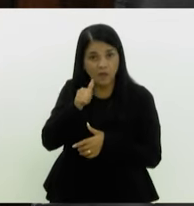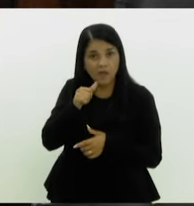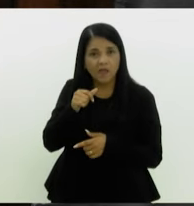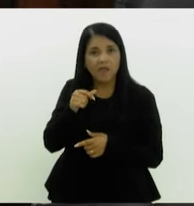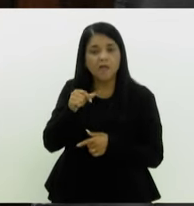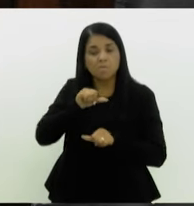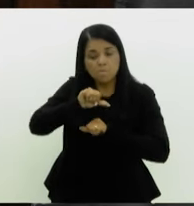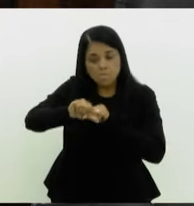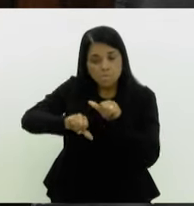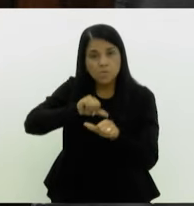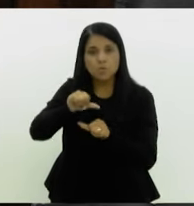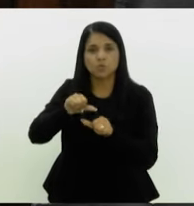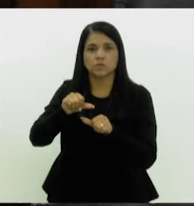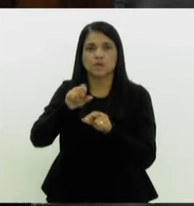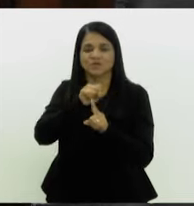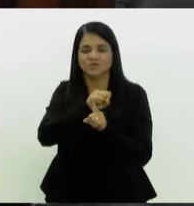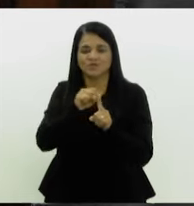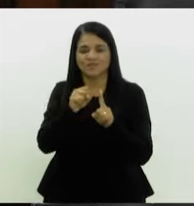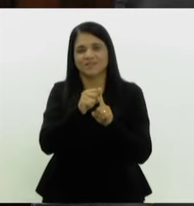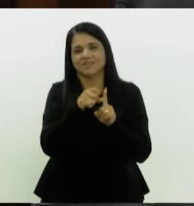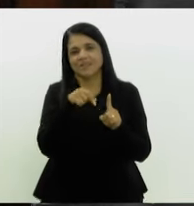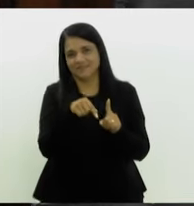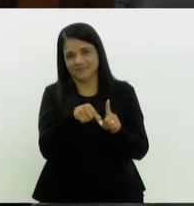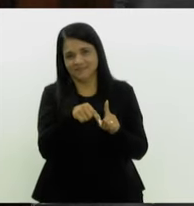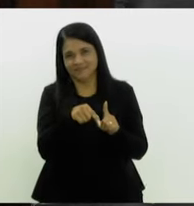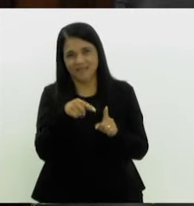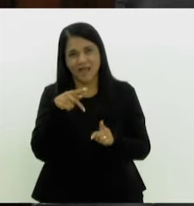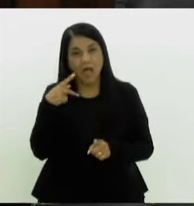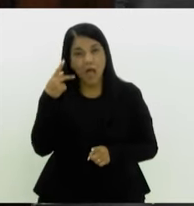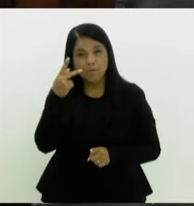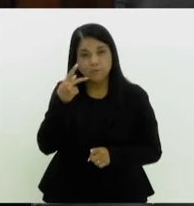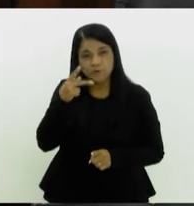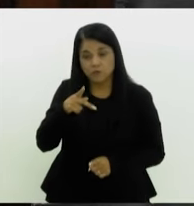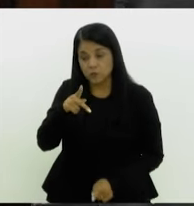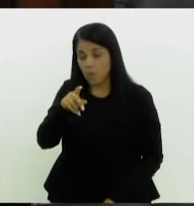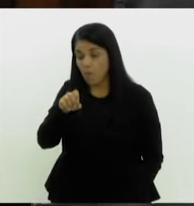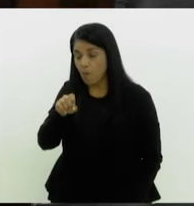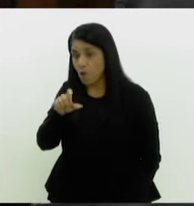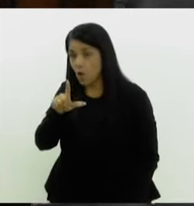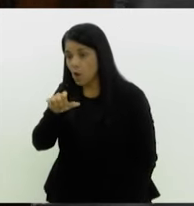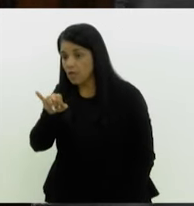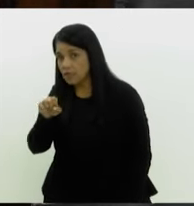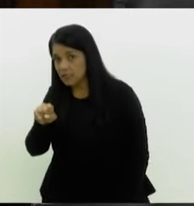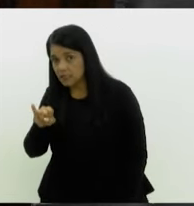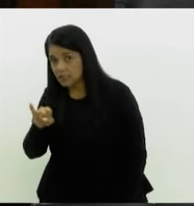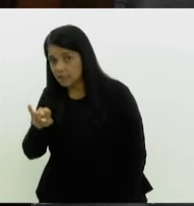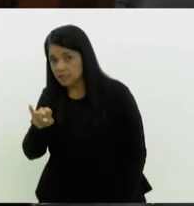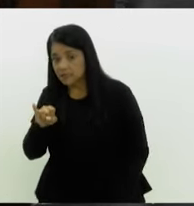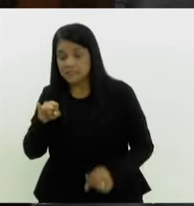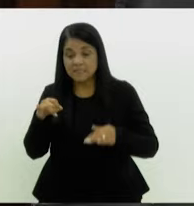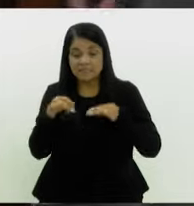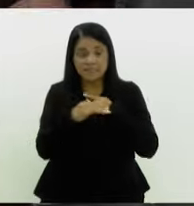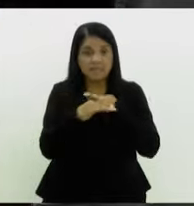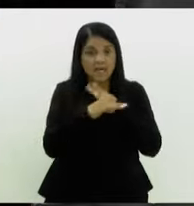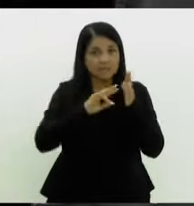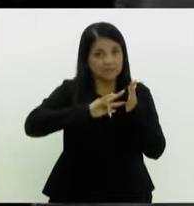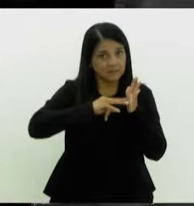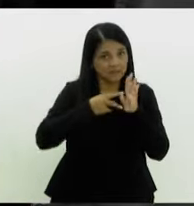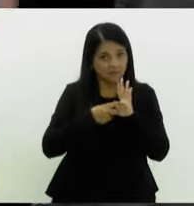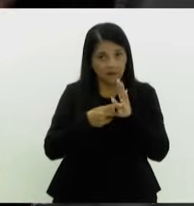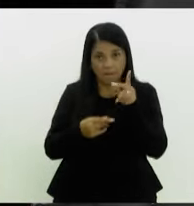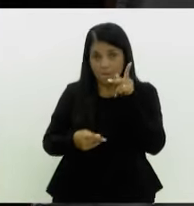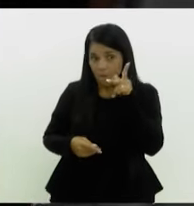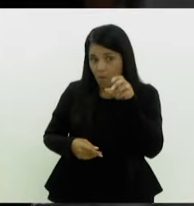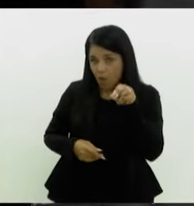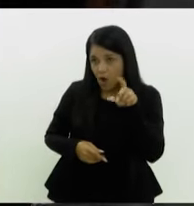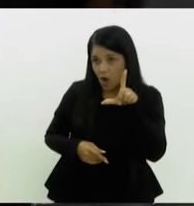mudanças sociais é na política política vem de Police po significa cidade que momento que